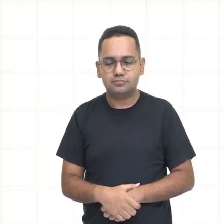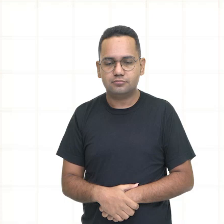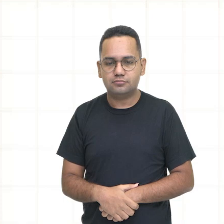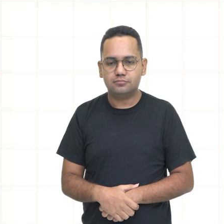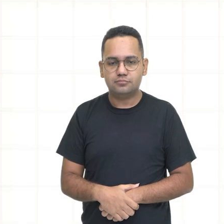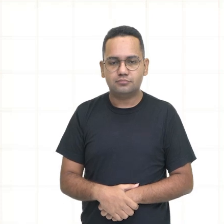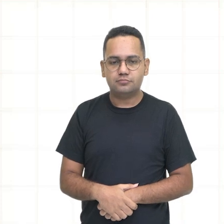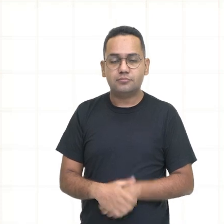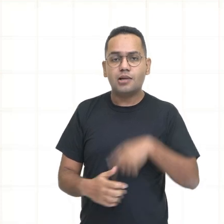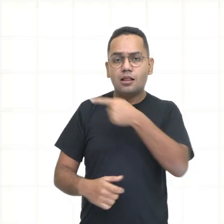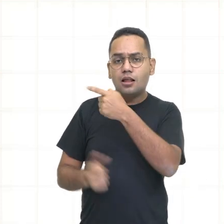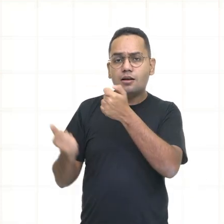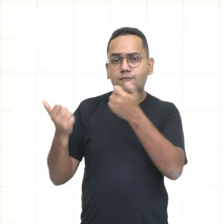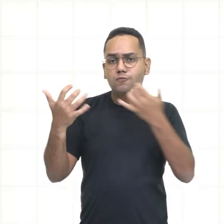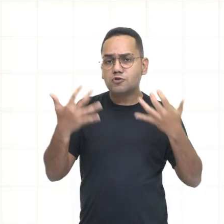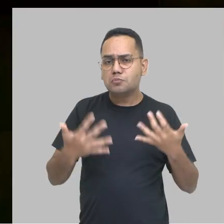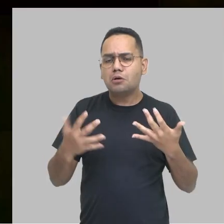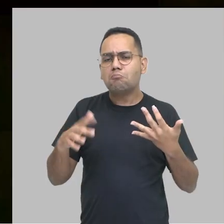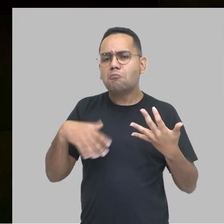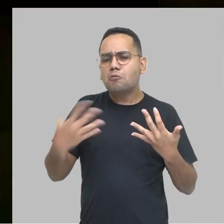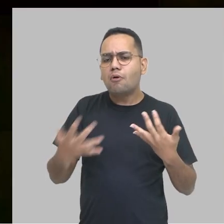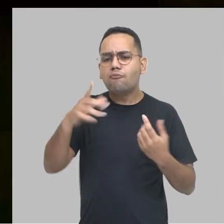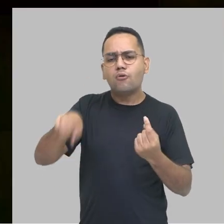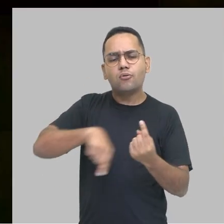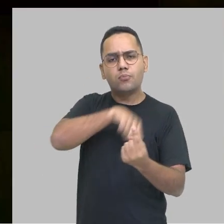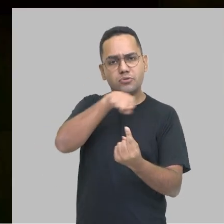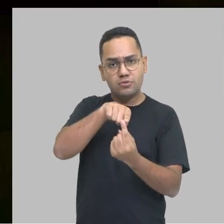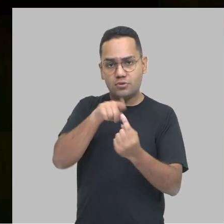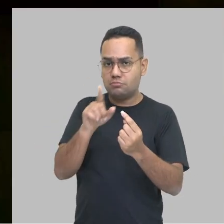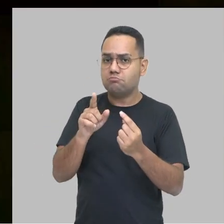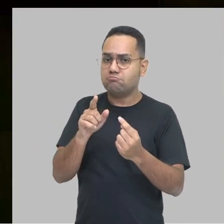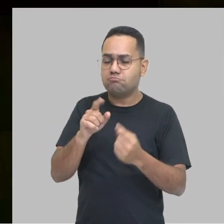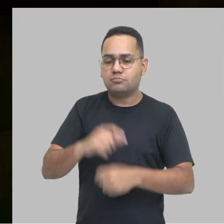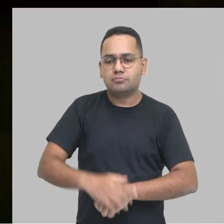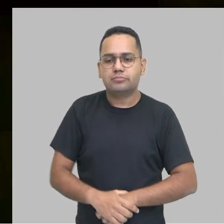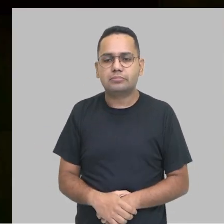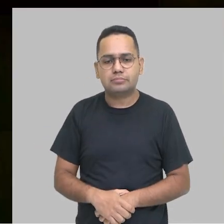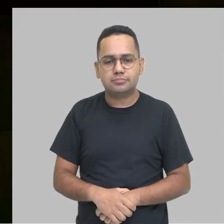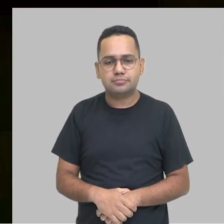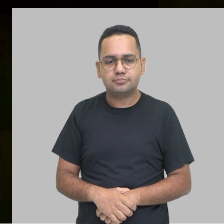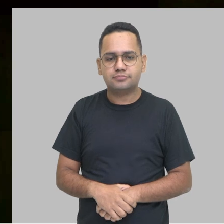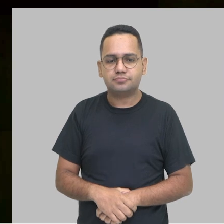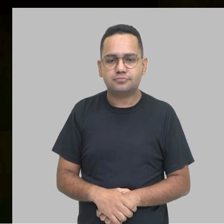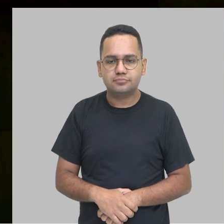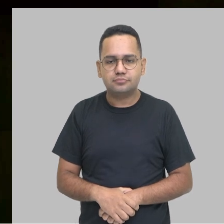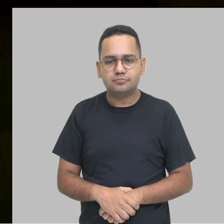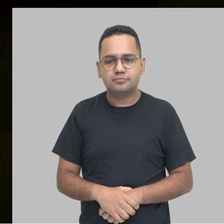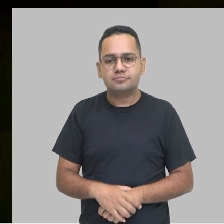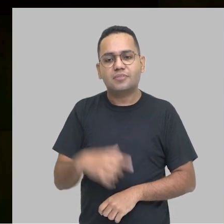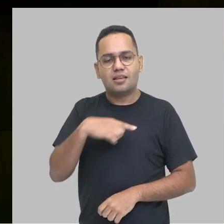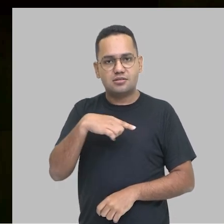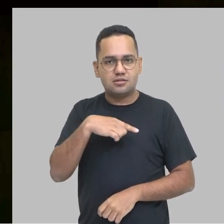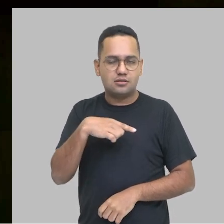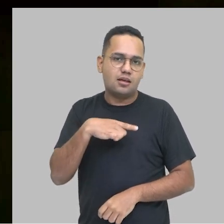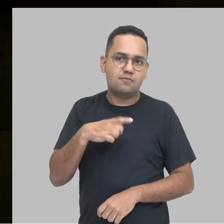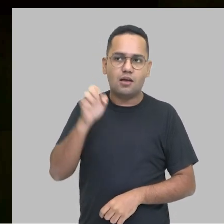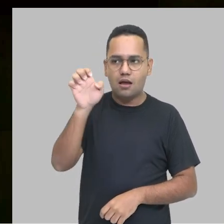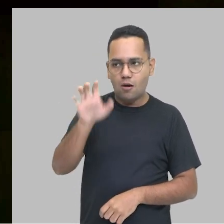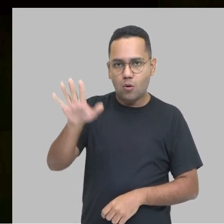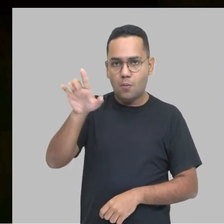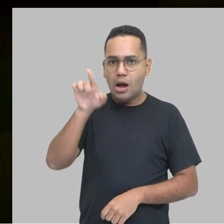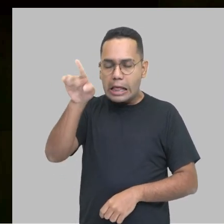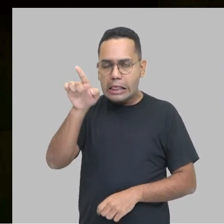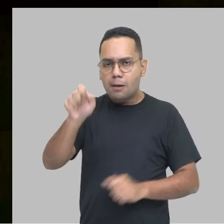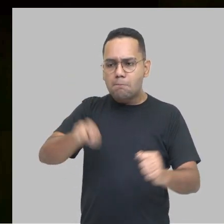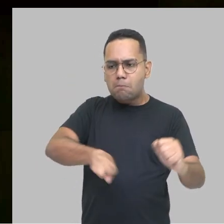quais foram os objetivos. Presta atenção, os objetivos que levou o europeu a sair da